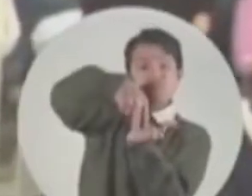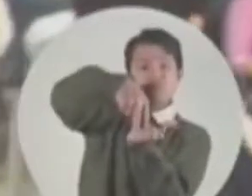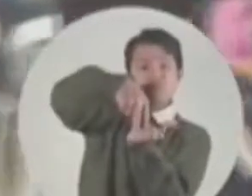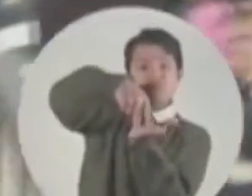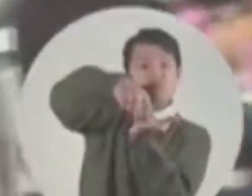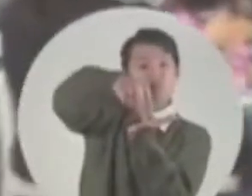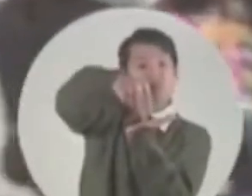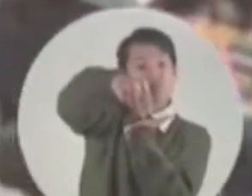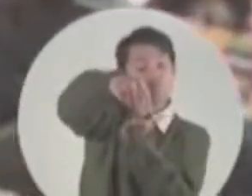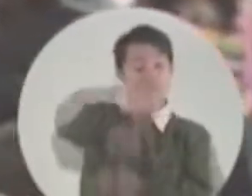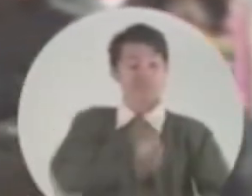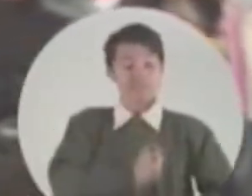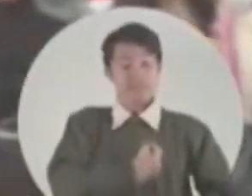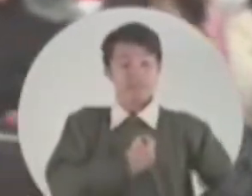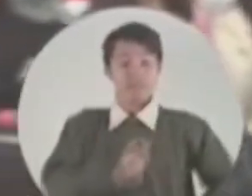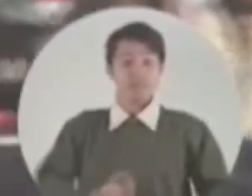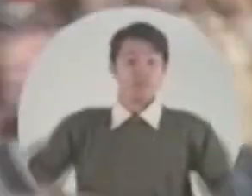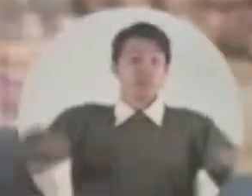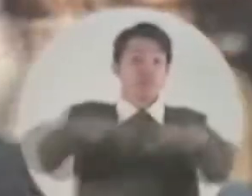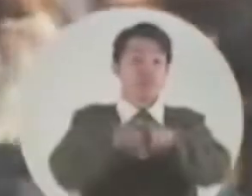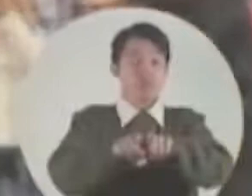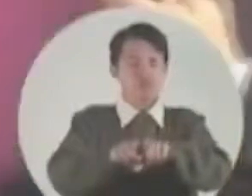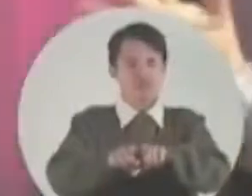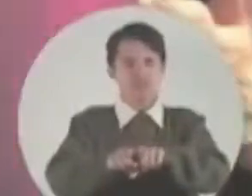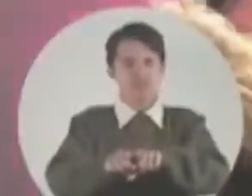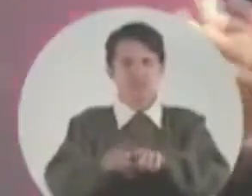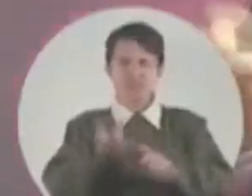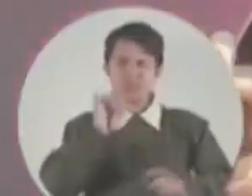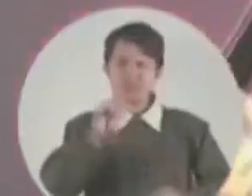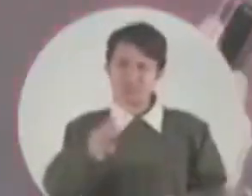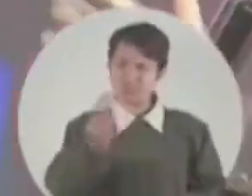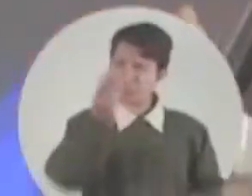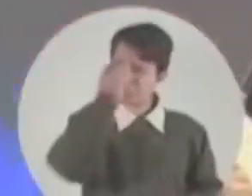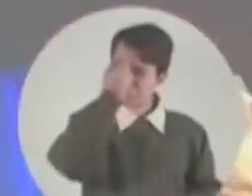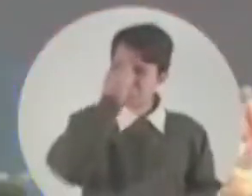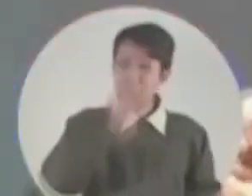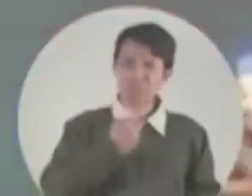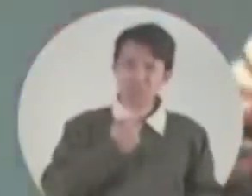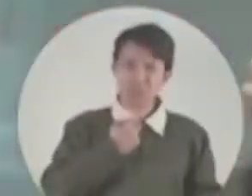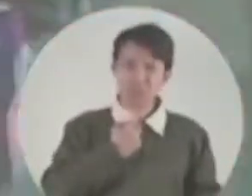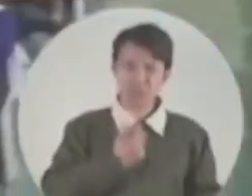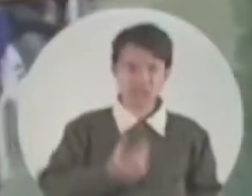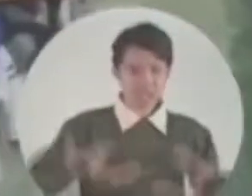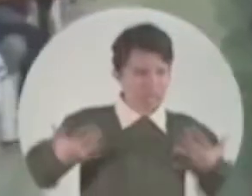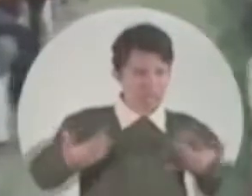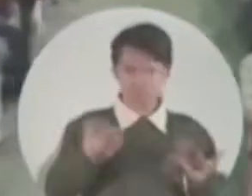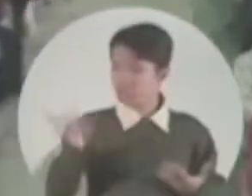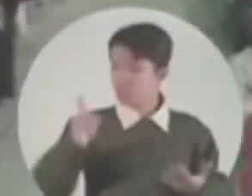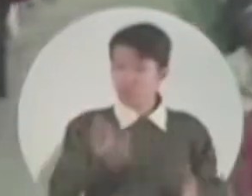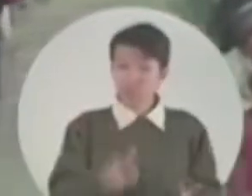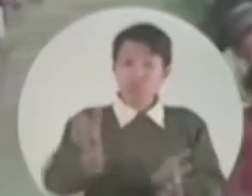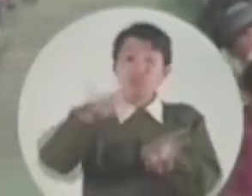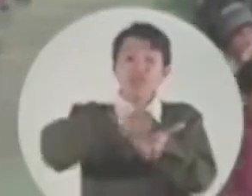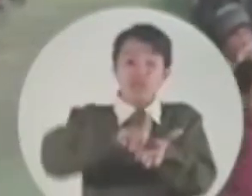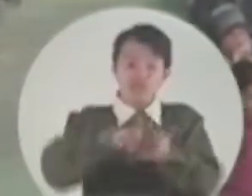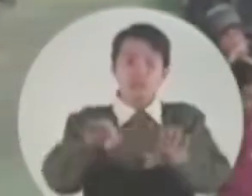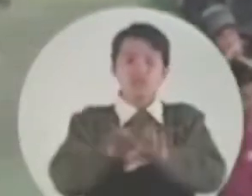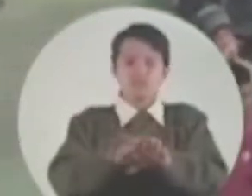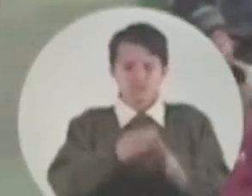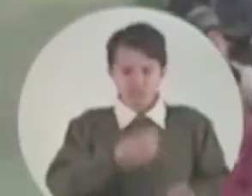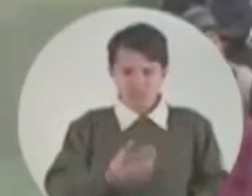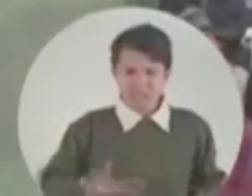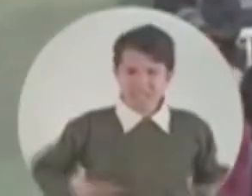mortos. Não era somente Marta e Maria que estavam alegres, mas Lázaro estava dizendo: aconteceu na